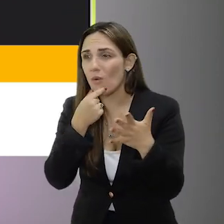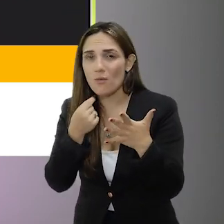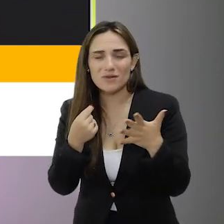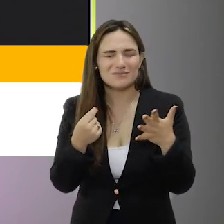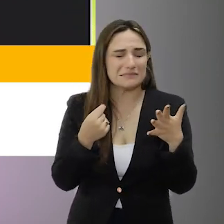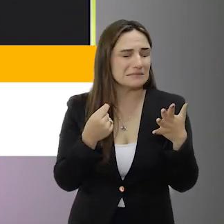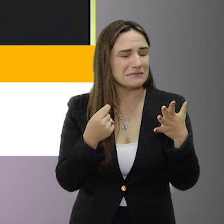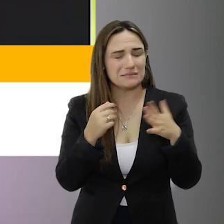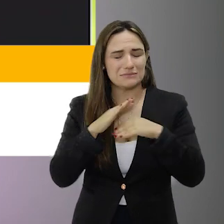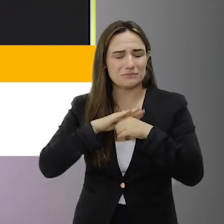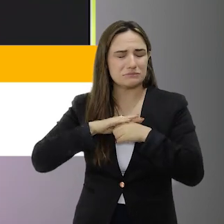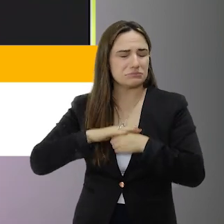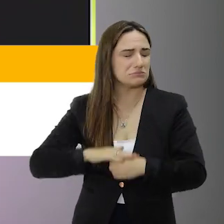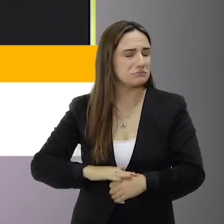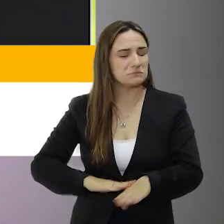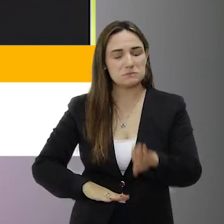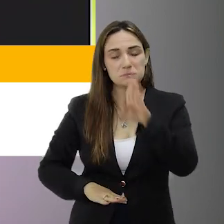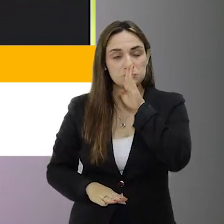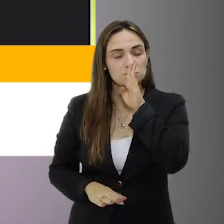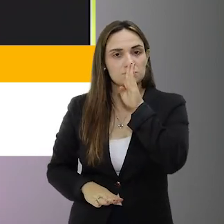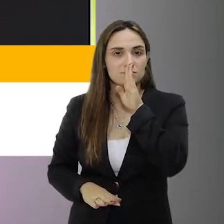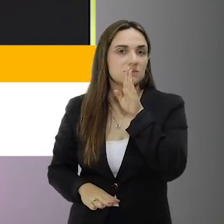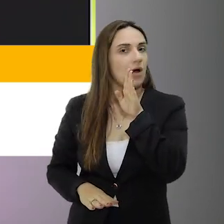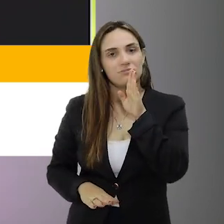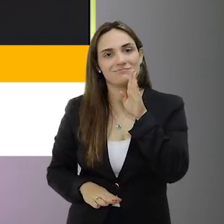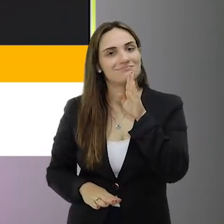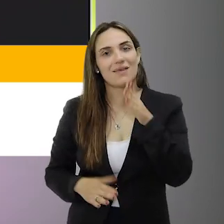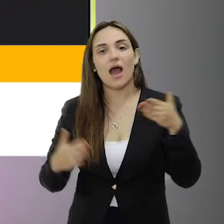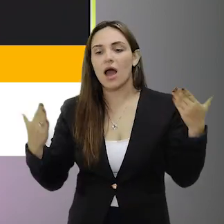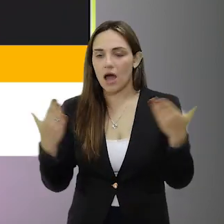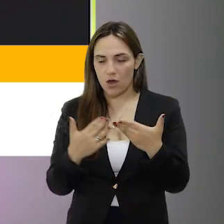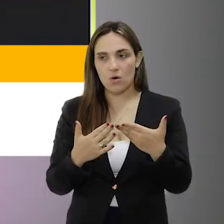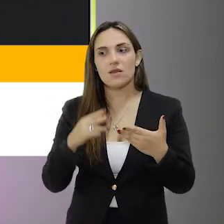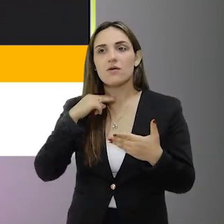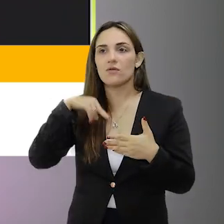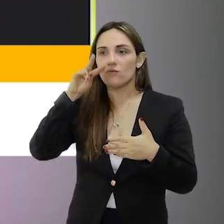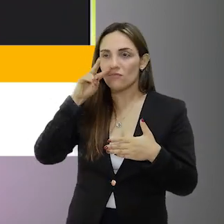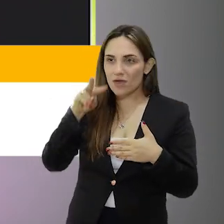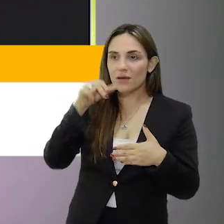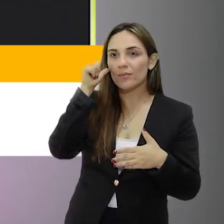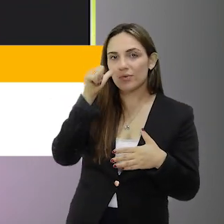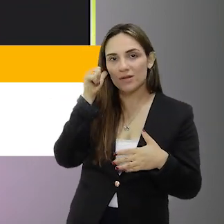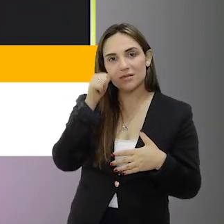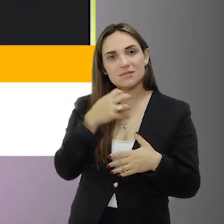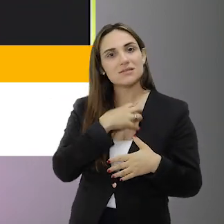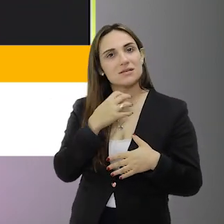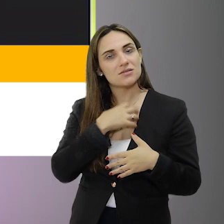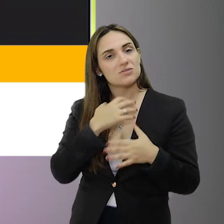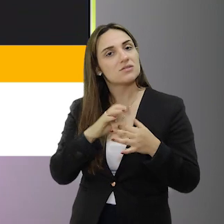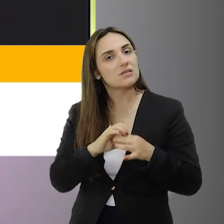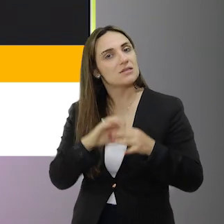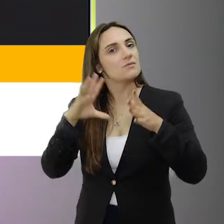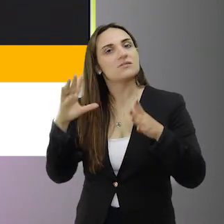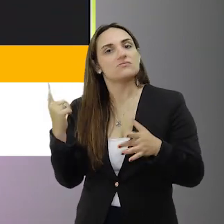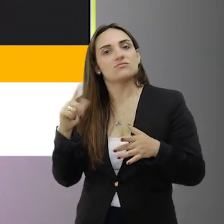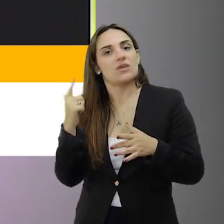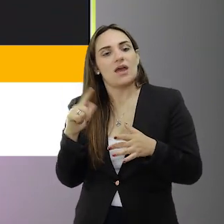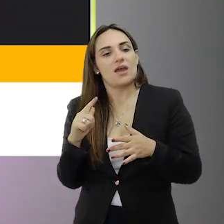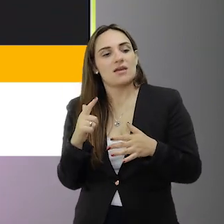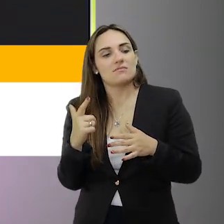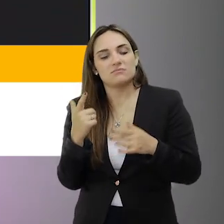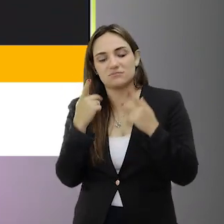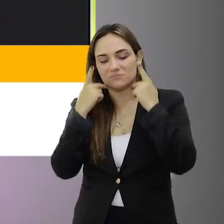onde só homens atendiam. Elas passaram a ter mais liberdade, não ficavam